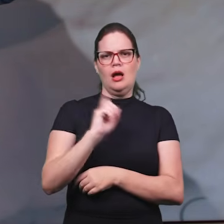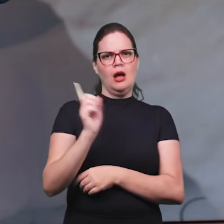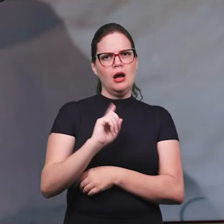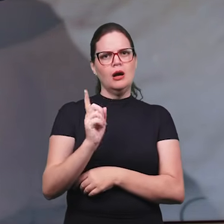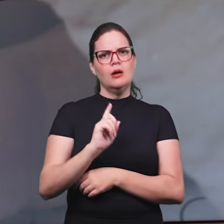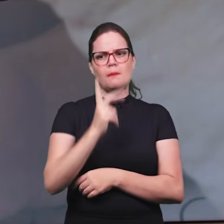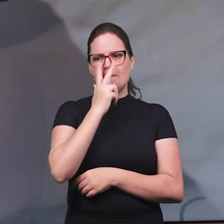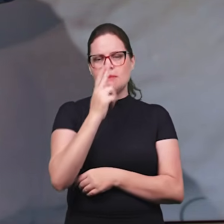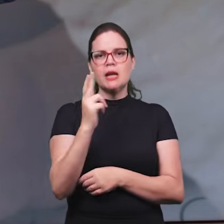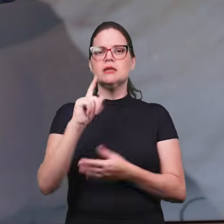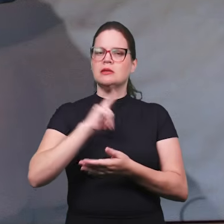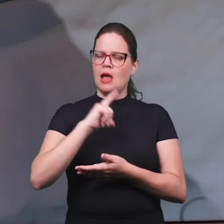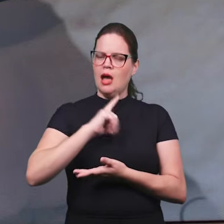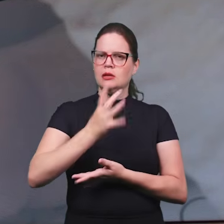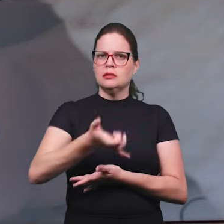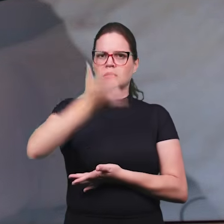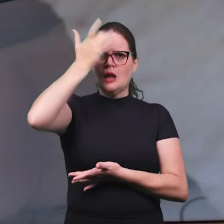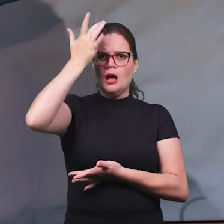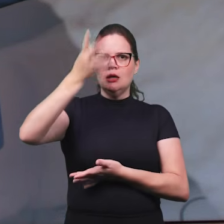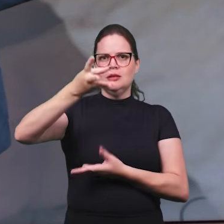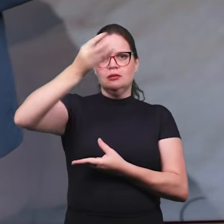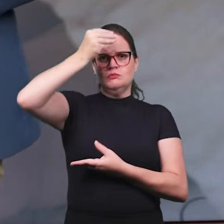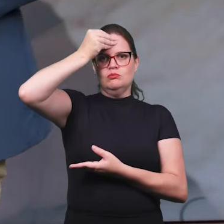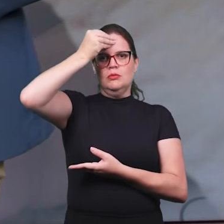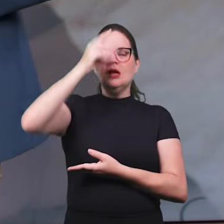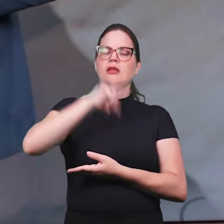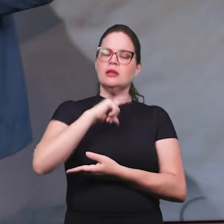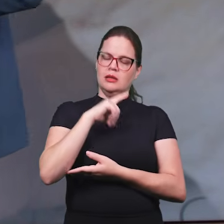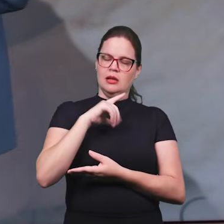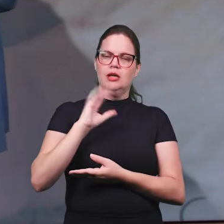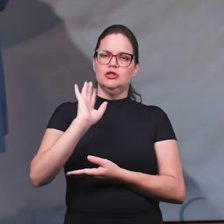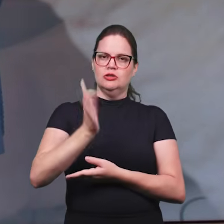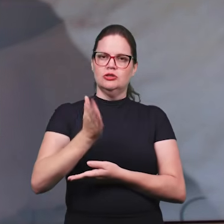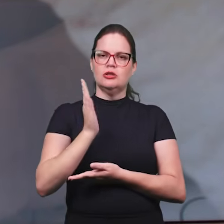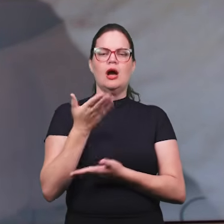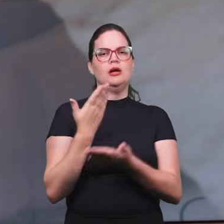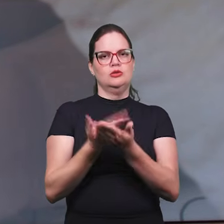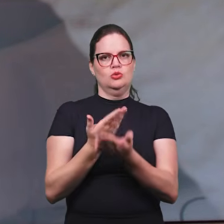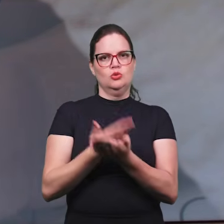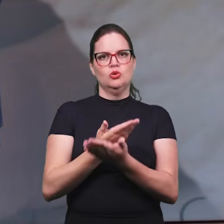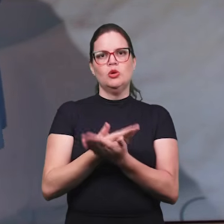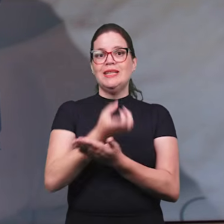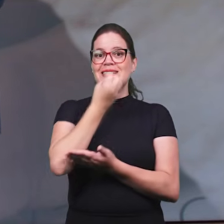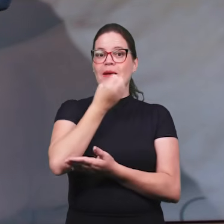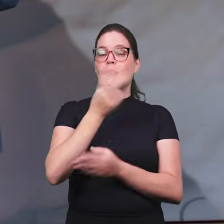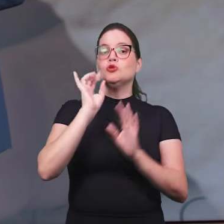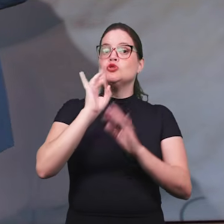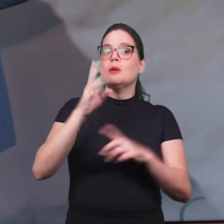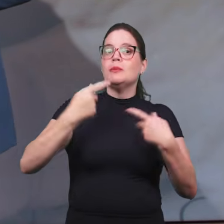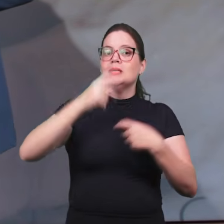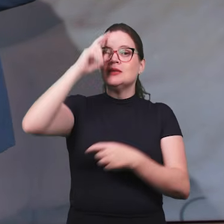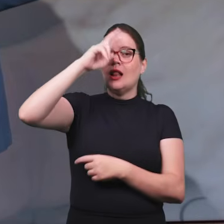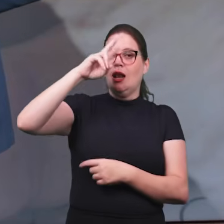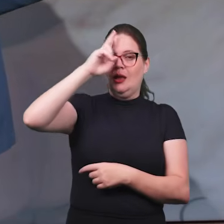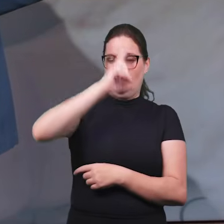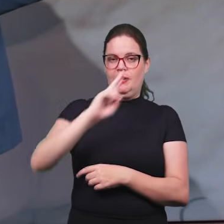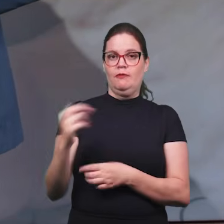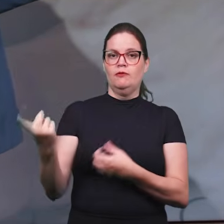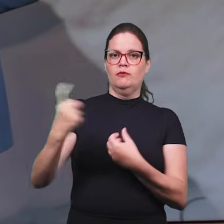todo aquele trabalho de novo para aprender aqueles assuntos que você já estudou anteriormente, que você aprendeu. Isso é muito bom